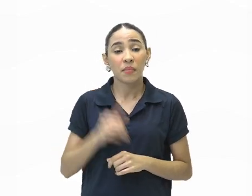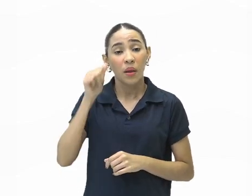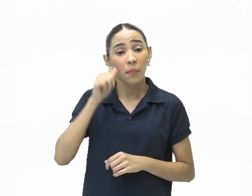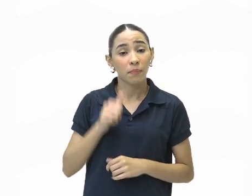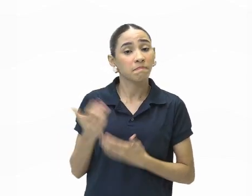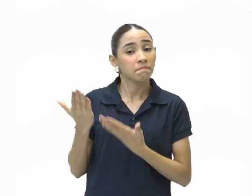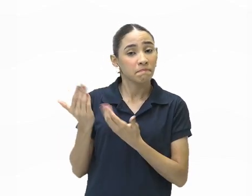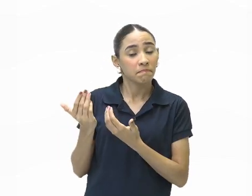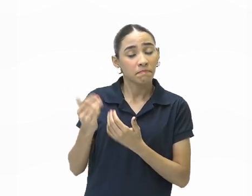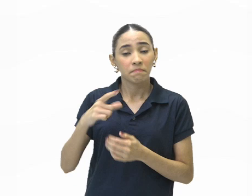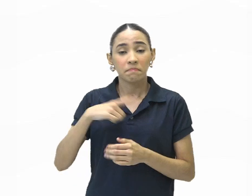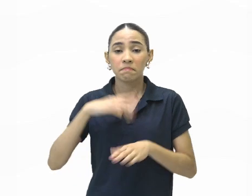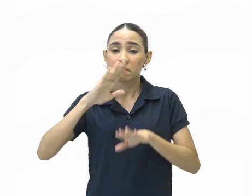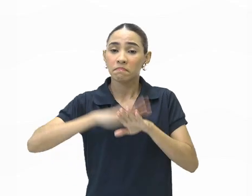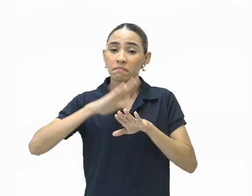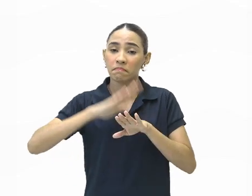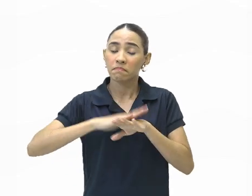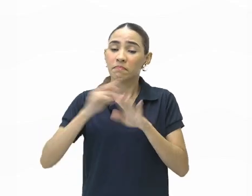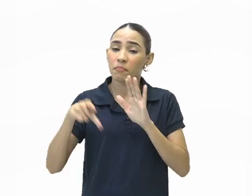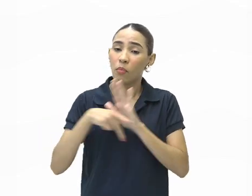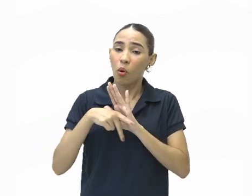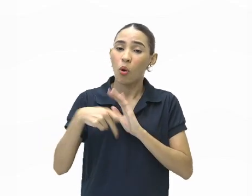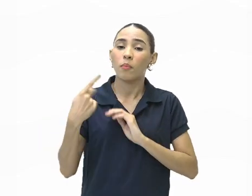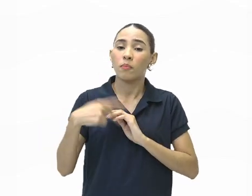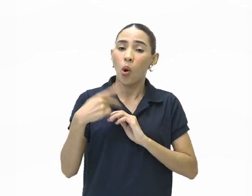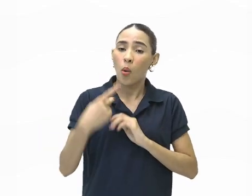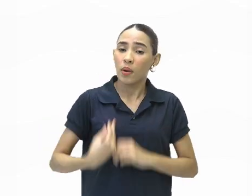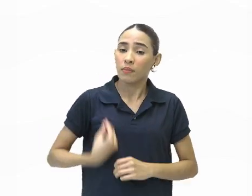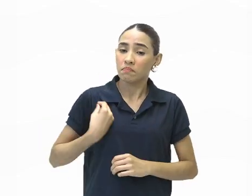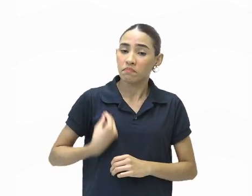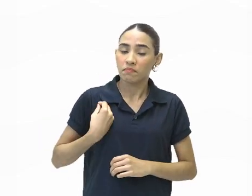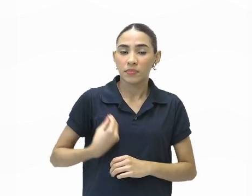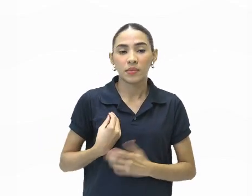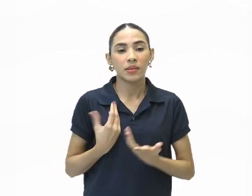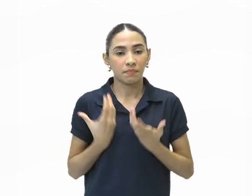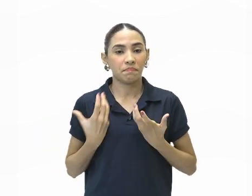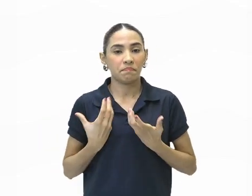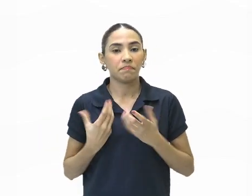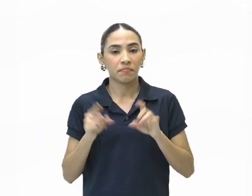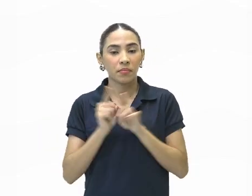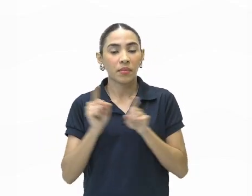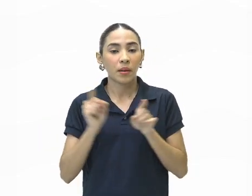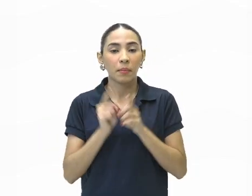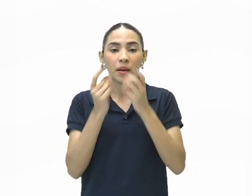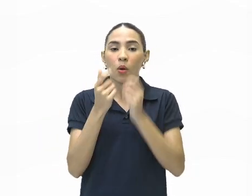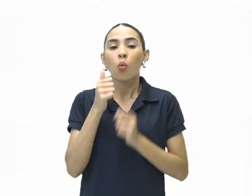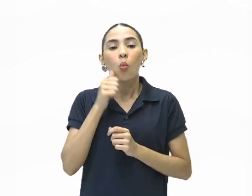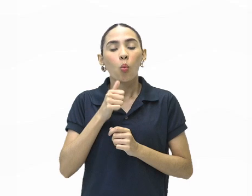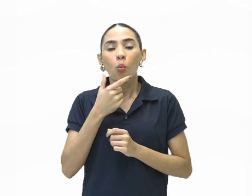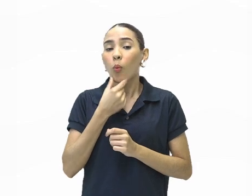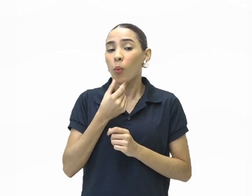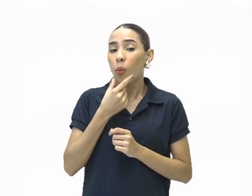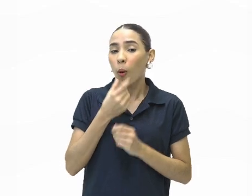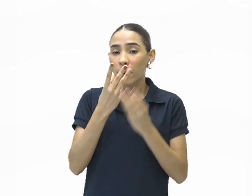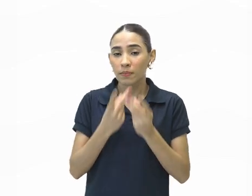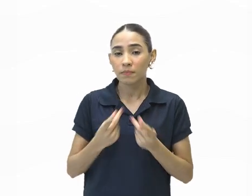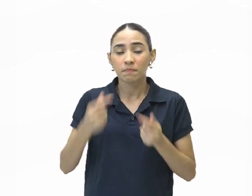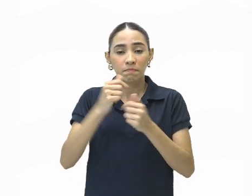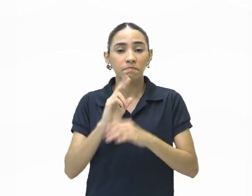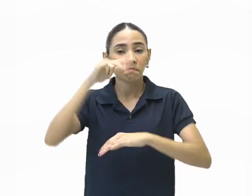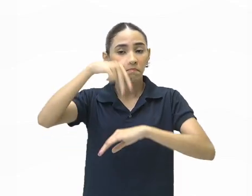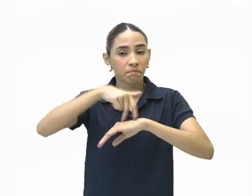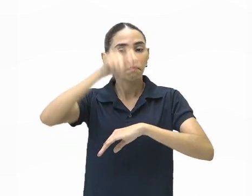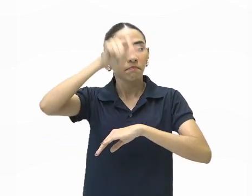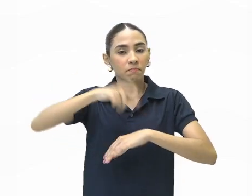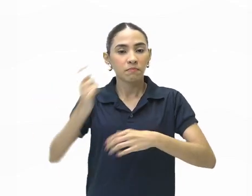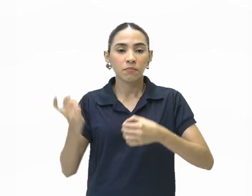moça teve a autonomia de tomar sua vida para si, desfez o homem de sua vida e se impôs e